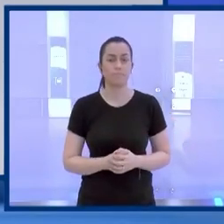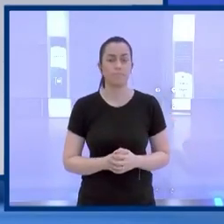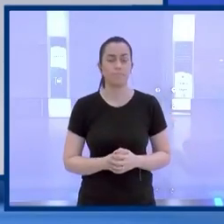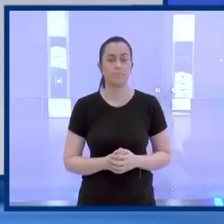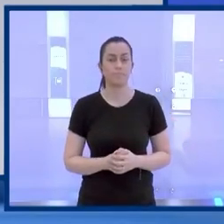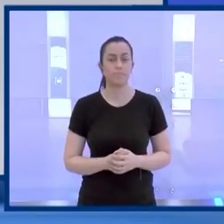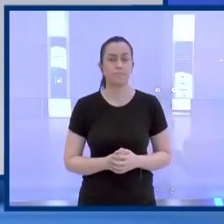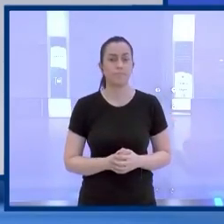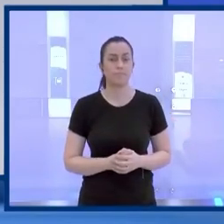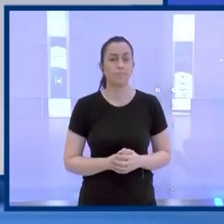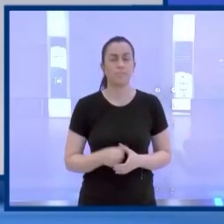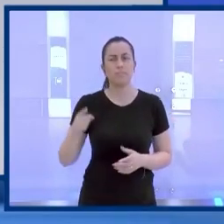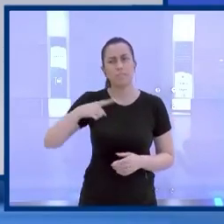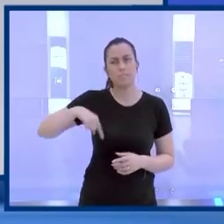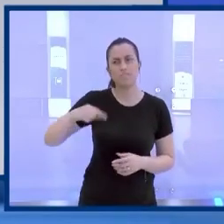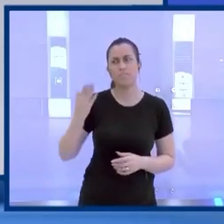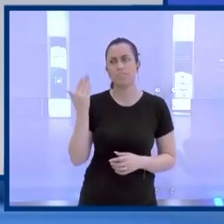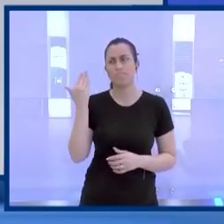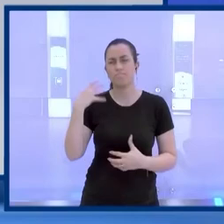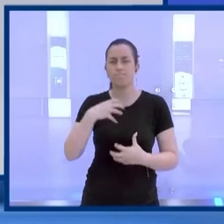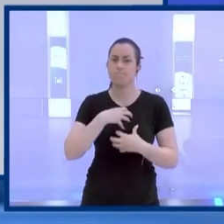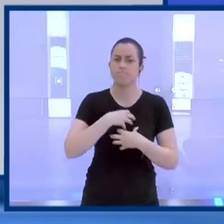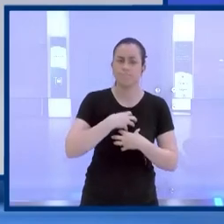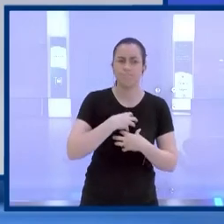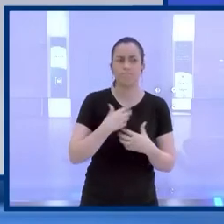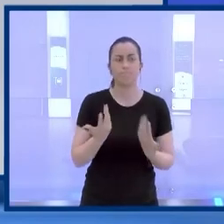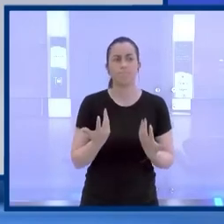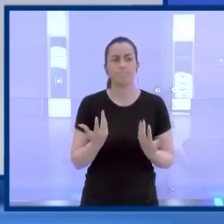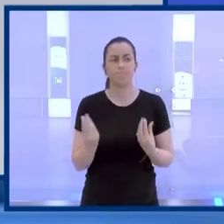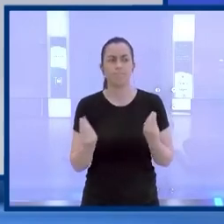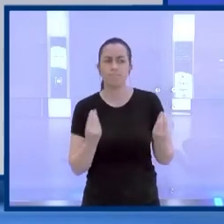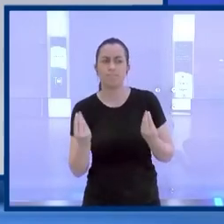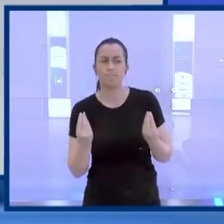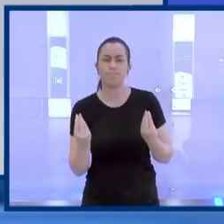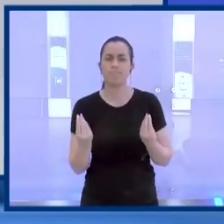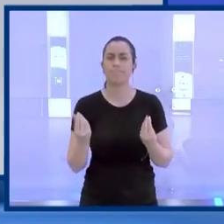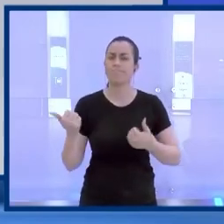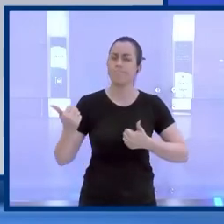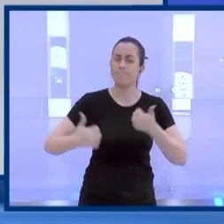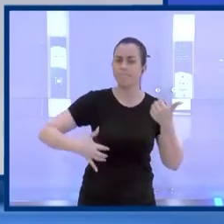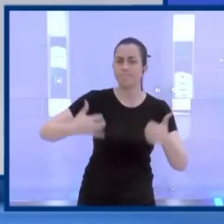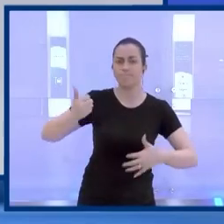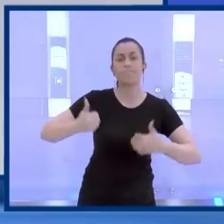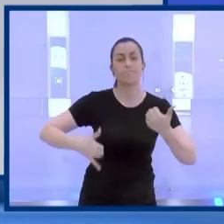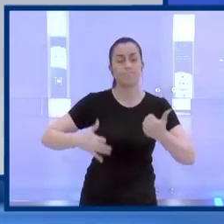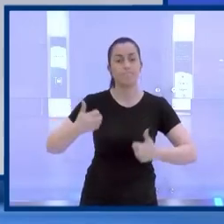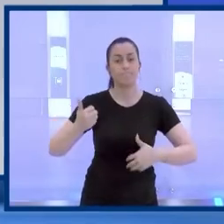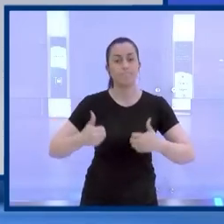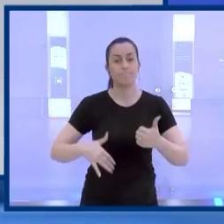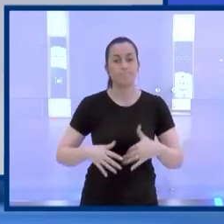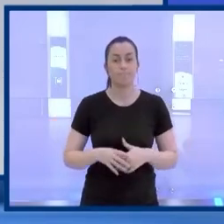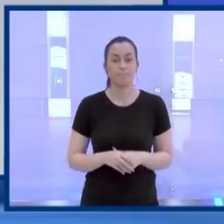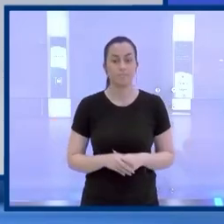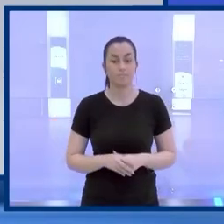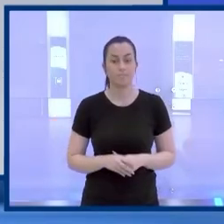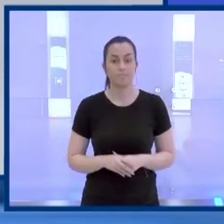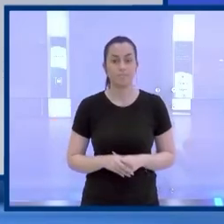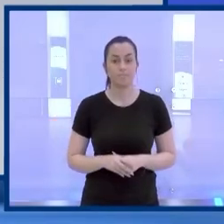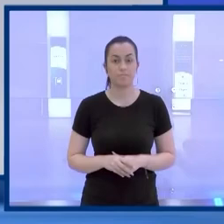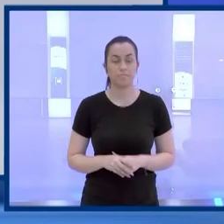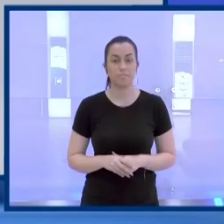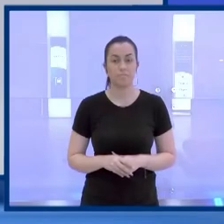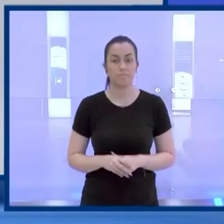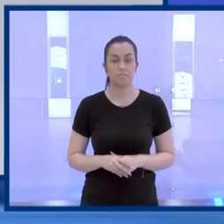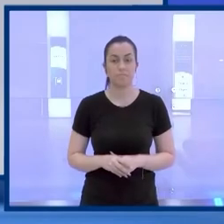estávamos meio acanhados com essa expressão e, quem sabe, até de cantar o hino, porque vínhamos